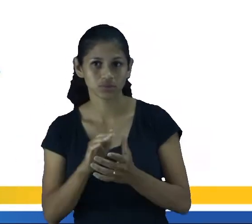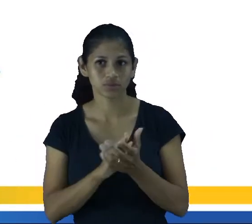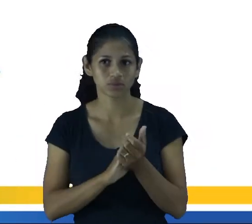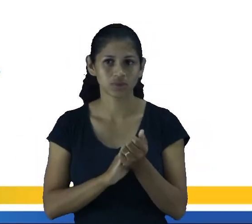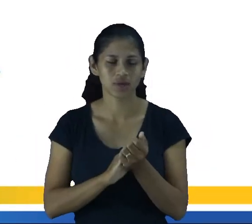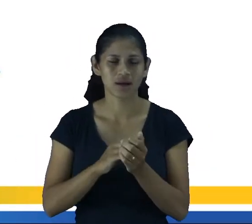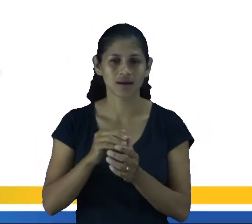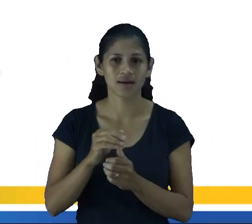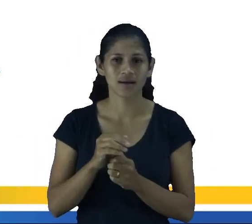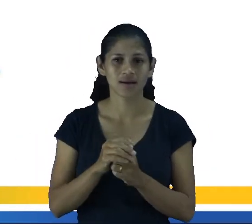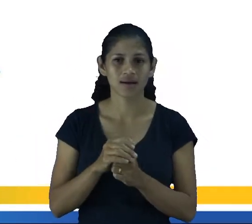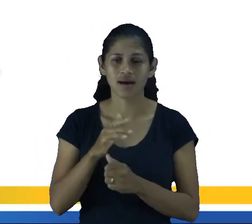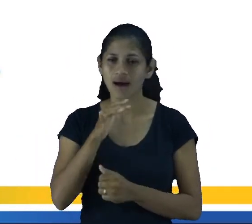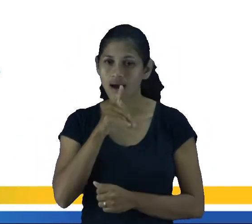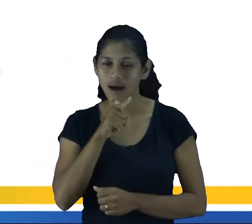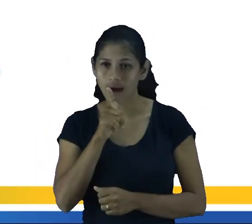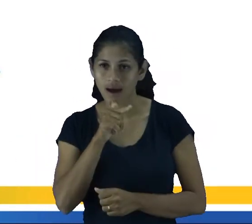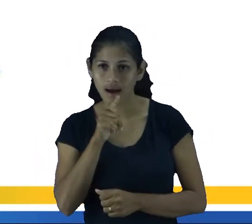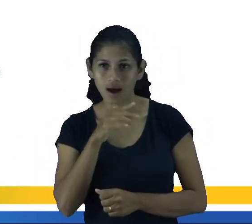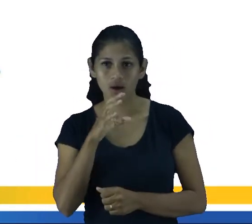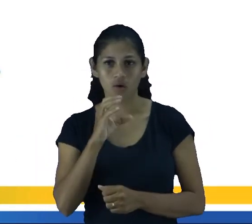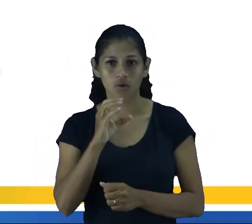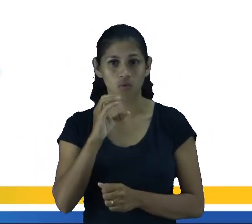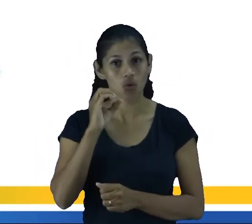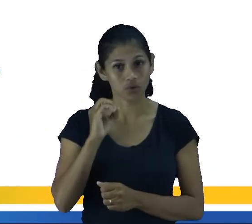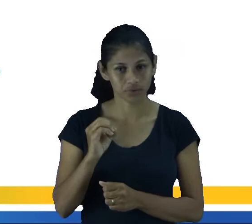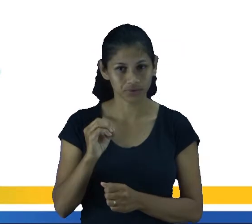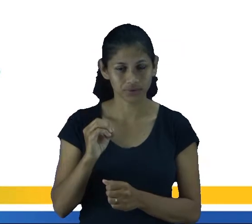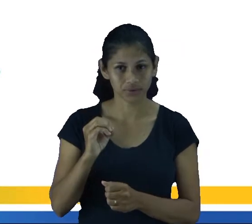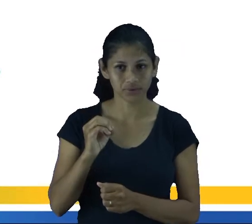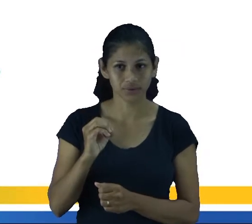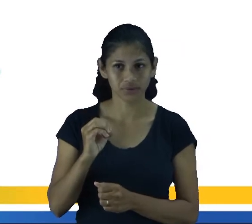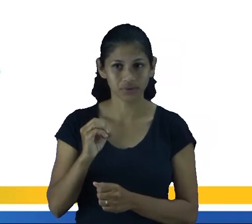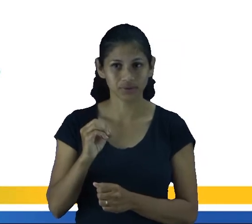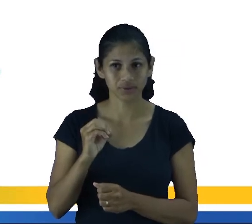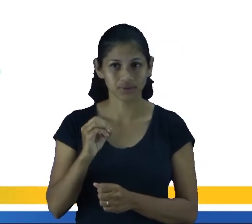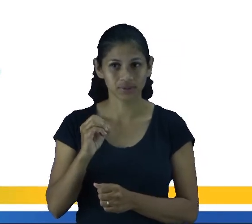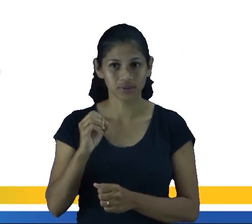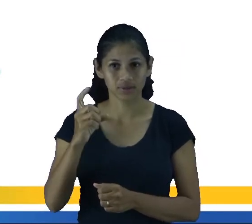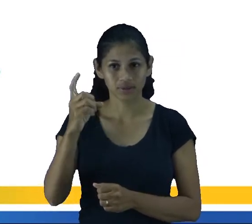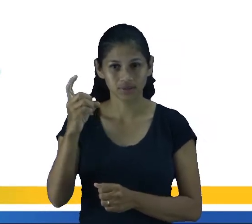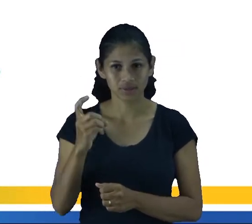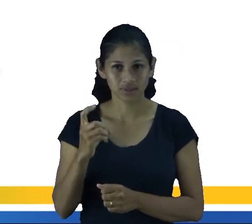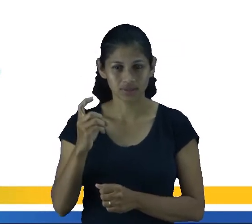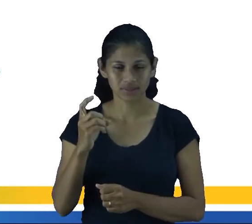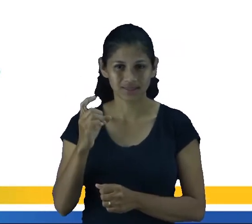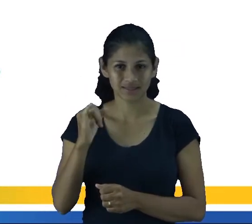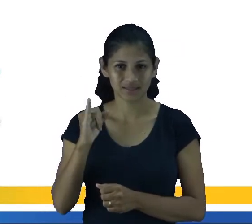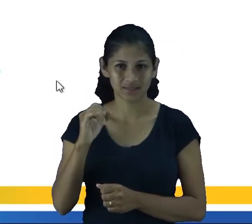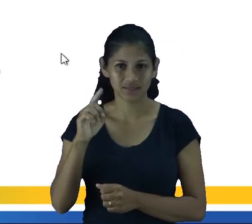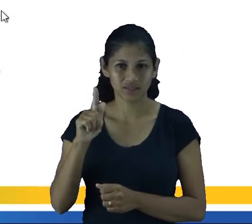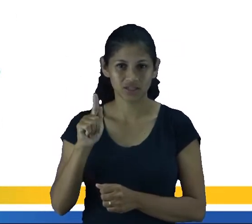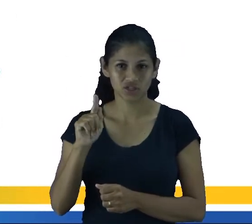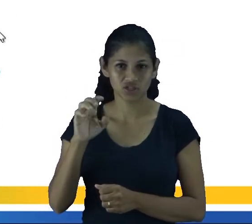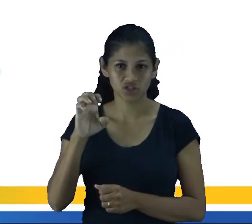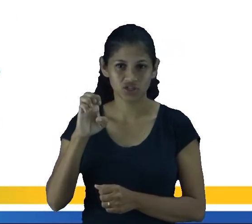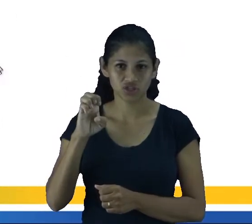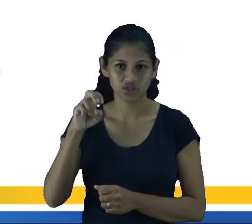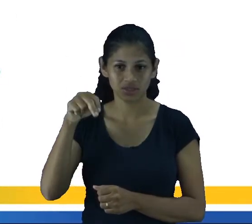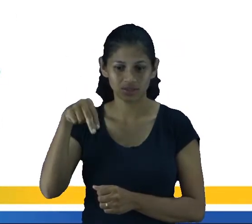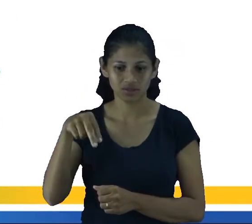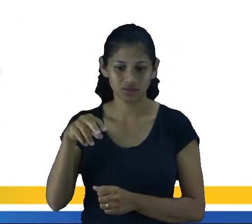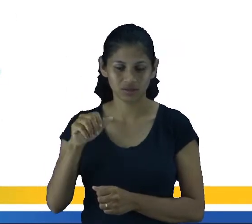machucado, um ferimento ali. Então a gente colocava a água oxigenada e aí essa água oxigenada ia fazer essa